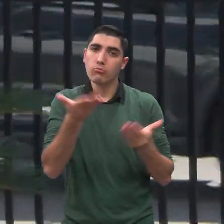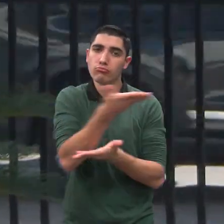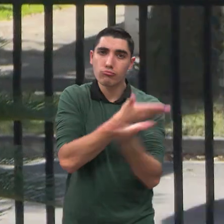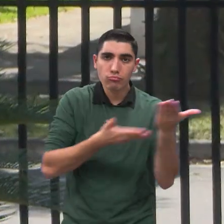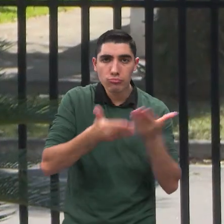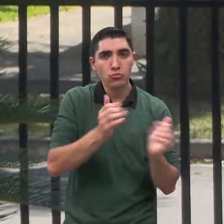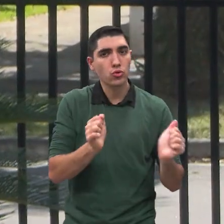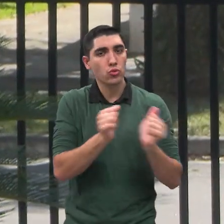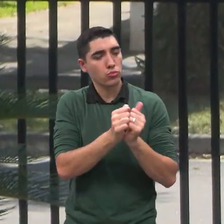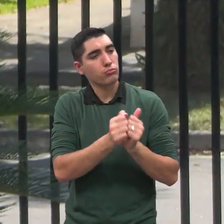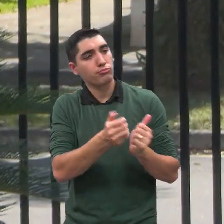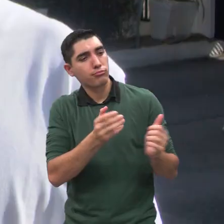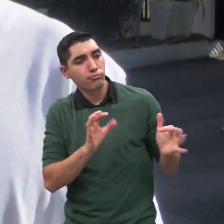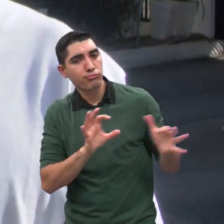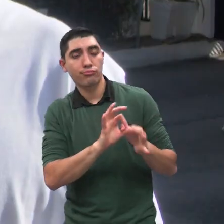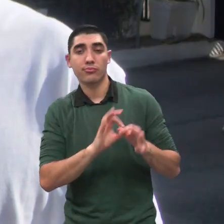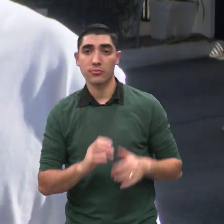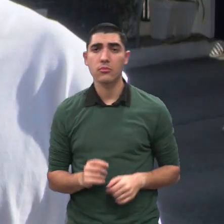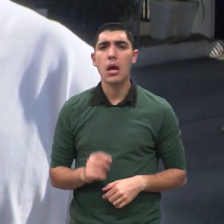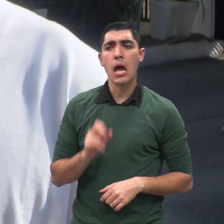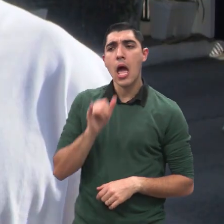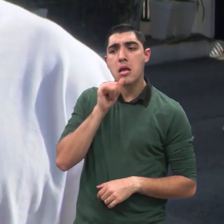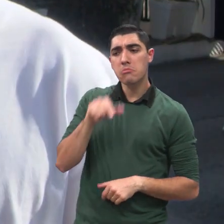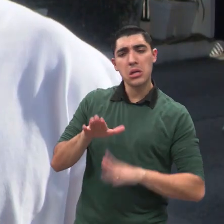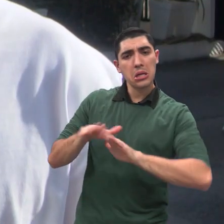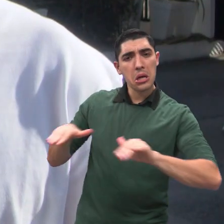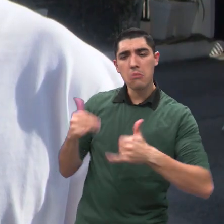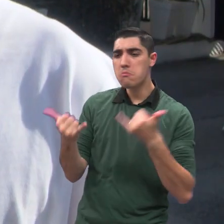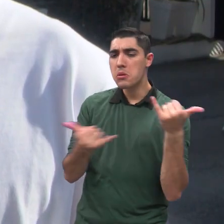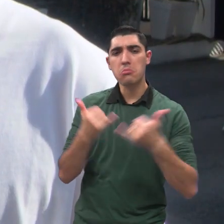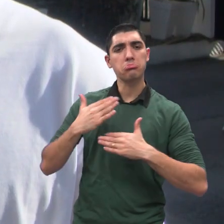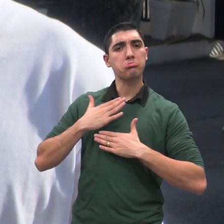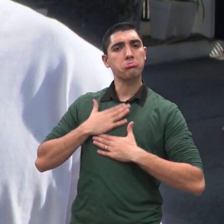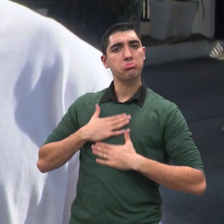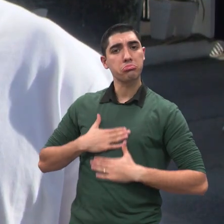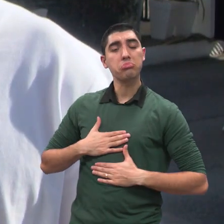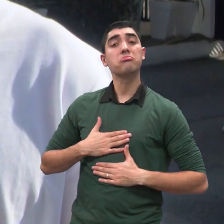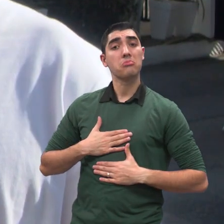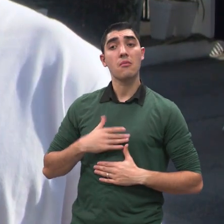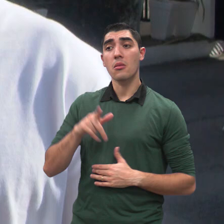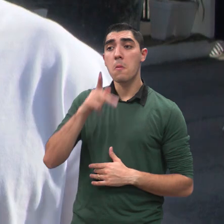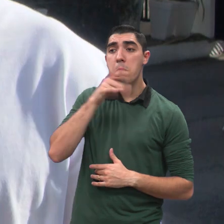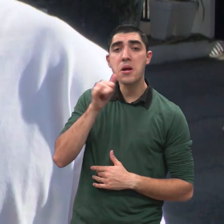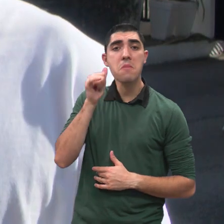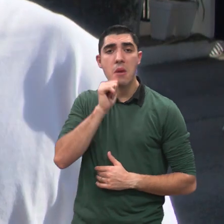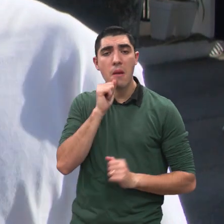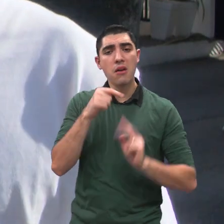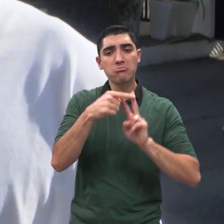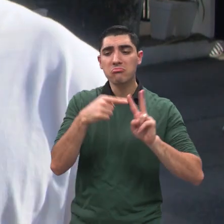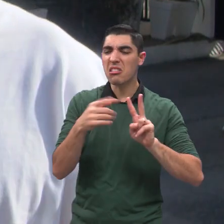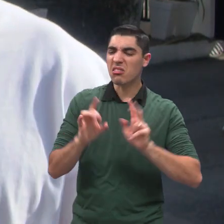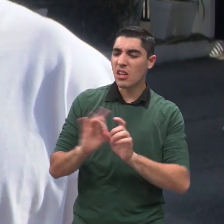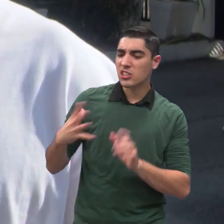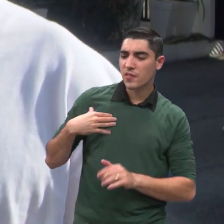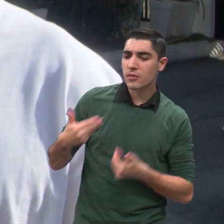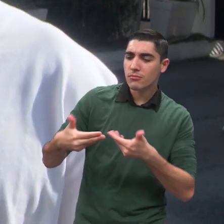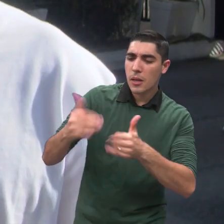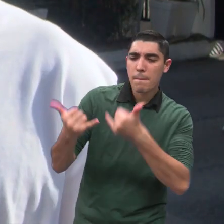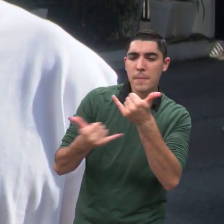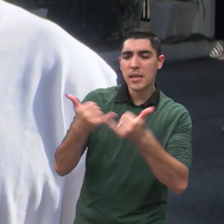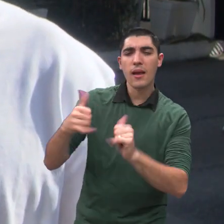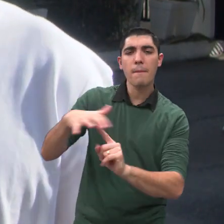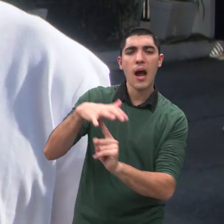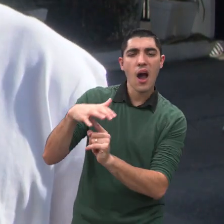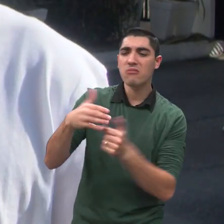vizinhos e a paisagem. Você vê as crianças brincando na rua com mais tranquilidade, os pais têm essa maior liberdade de deixar as crianças irem no